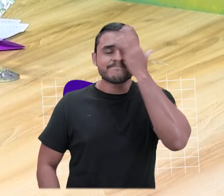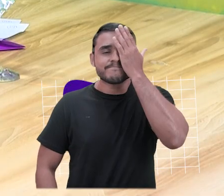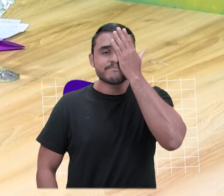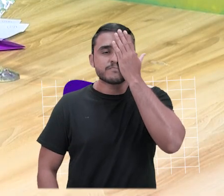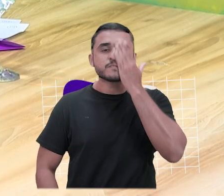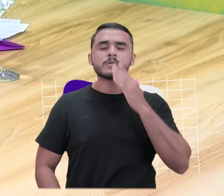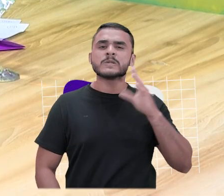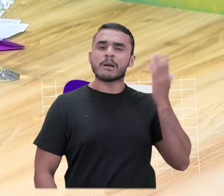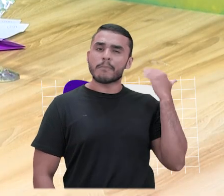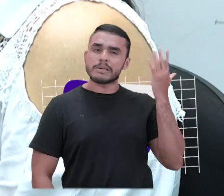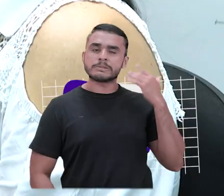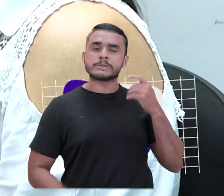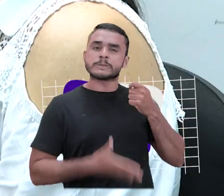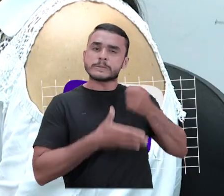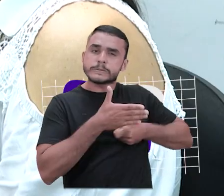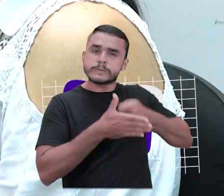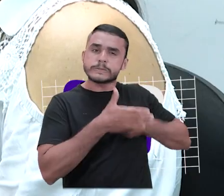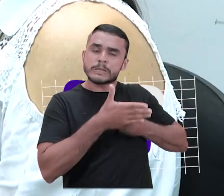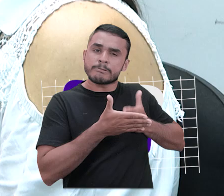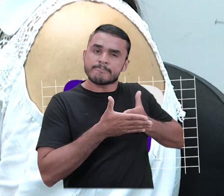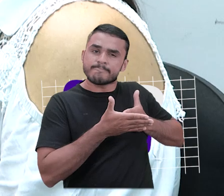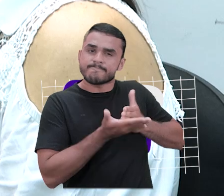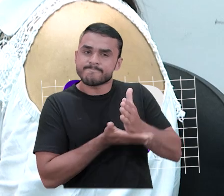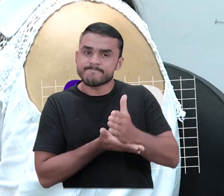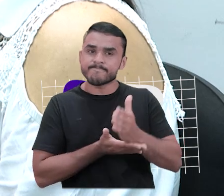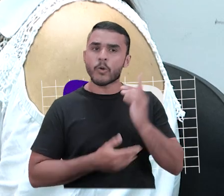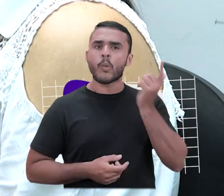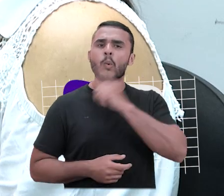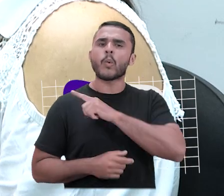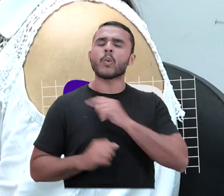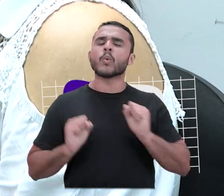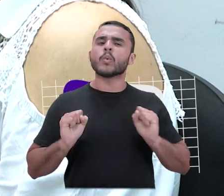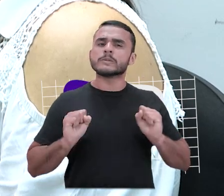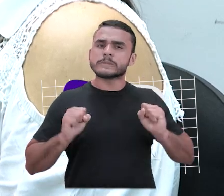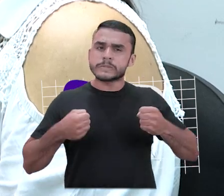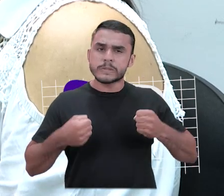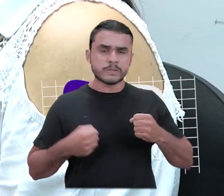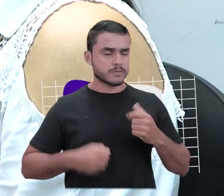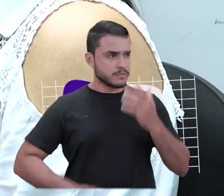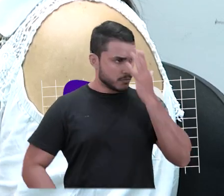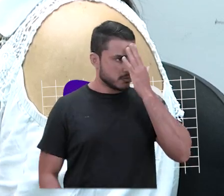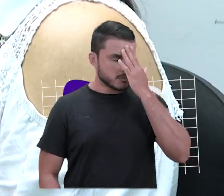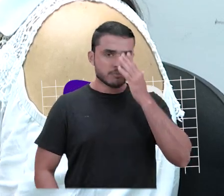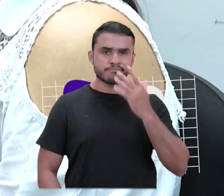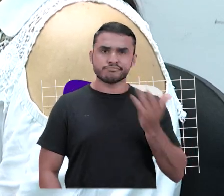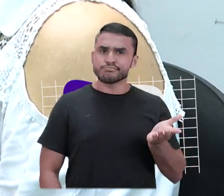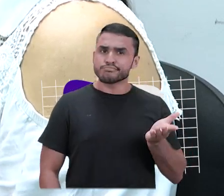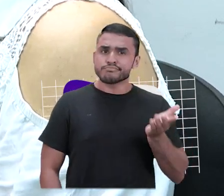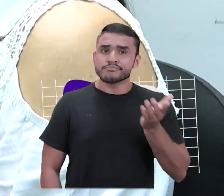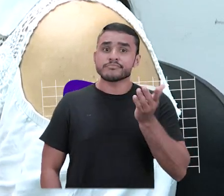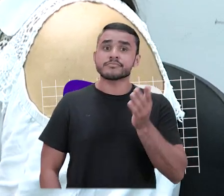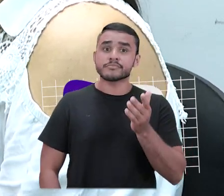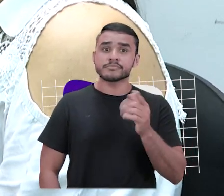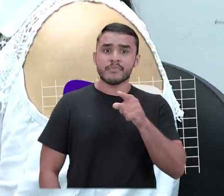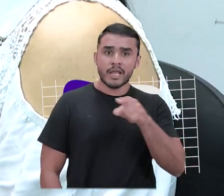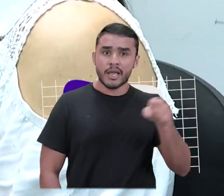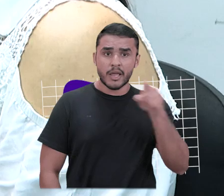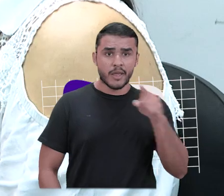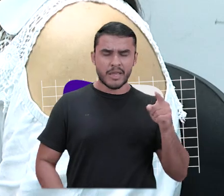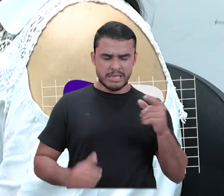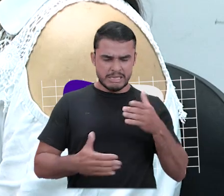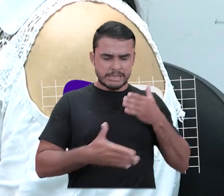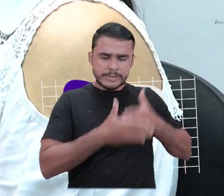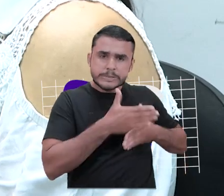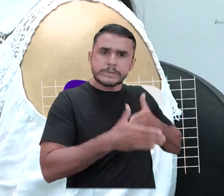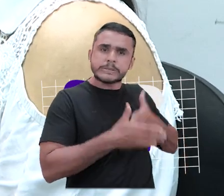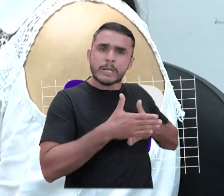superação. Eu não uso. Perfeito. Porque superação é meio colonizante. Muito, não uso de jeito nenhum. É a